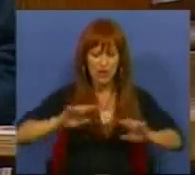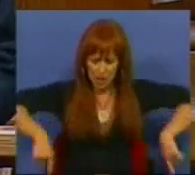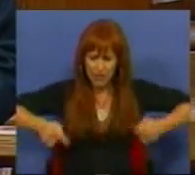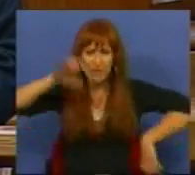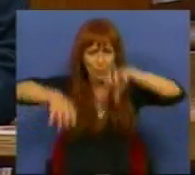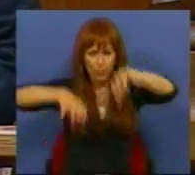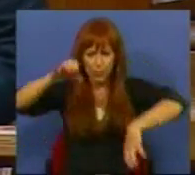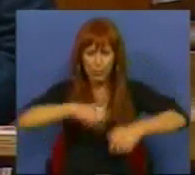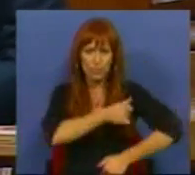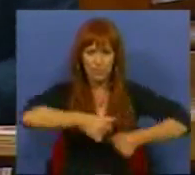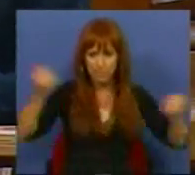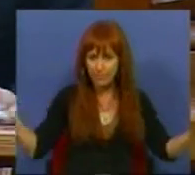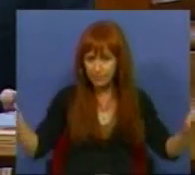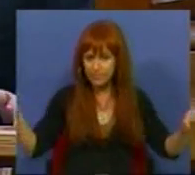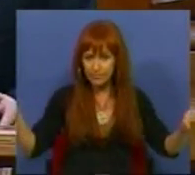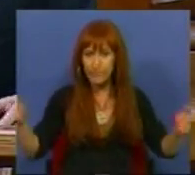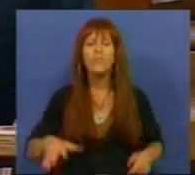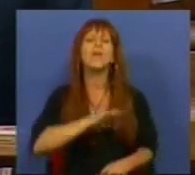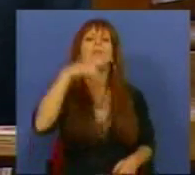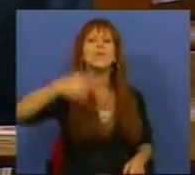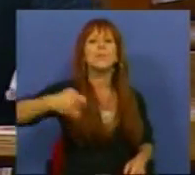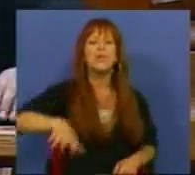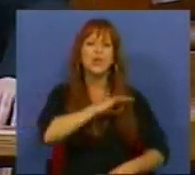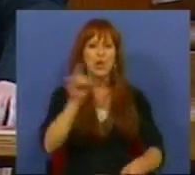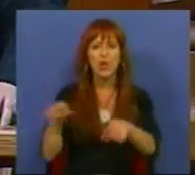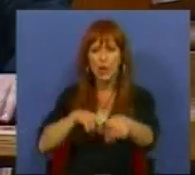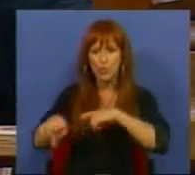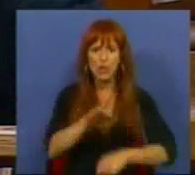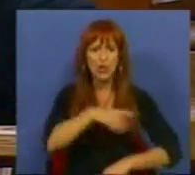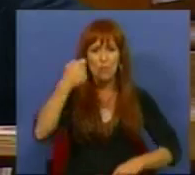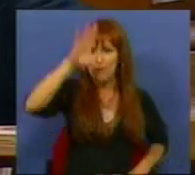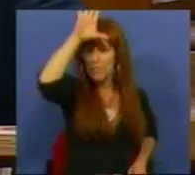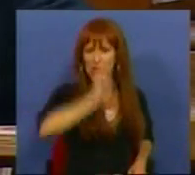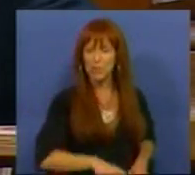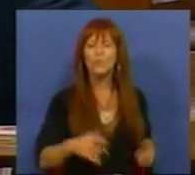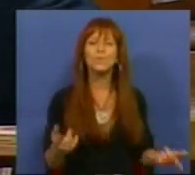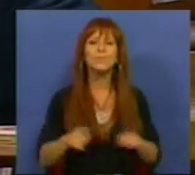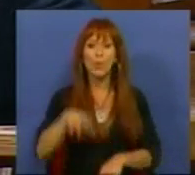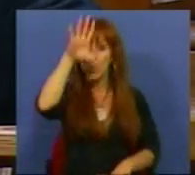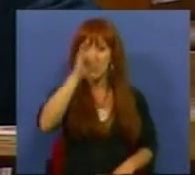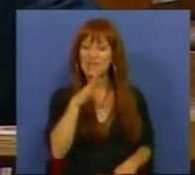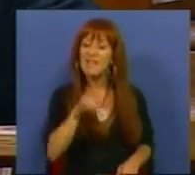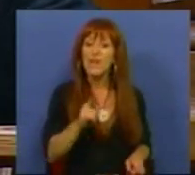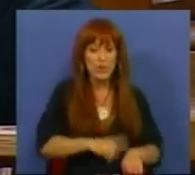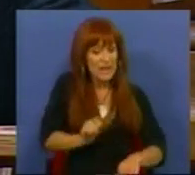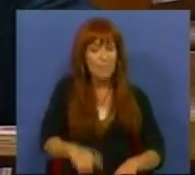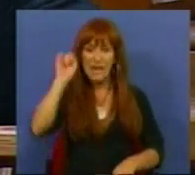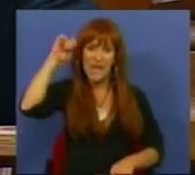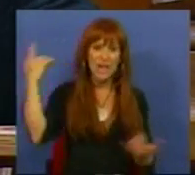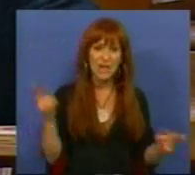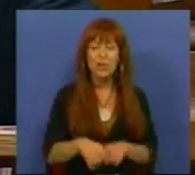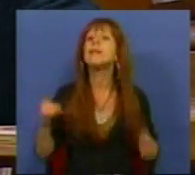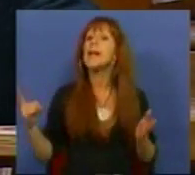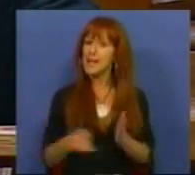Reabilitação Urbana? Sr. Presidente, Srs. Deputados, Sr. Primeiro-Ministro, o Governo diz que em tempos de crise